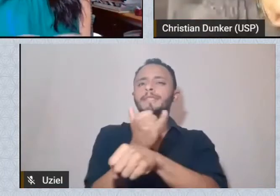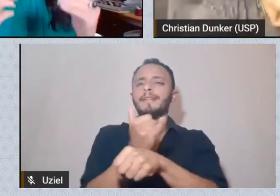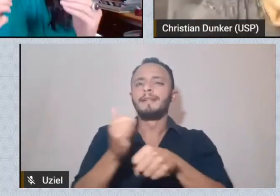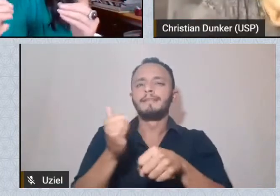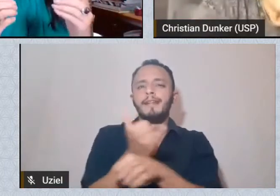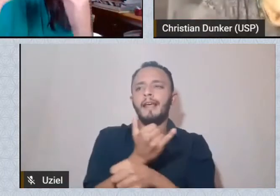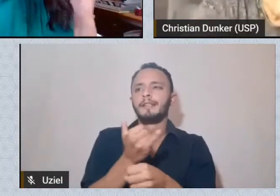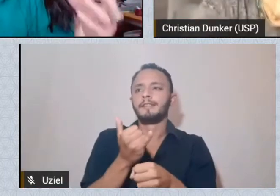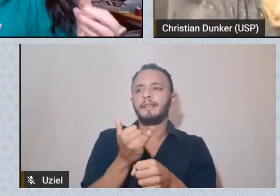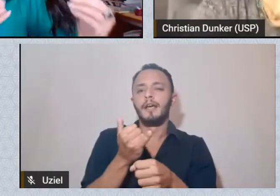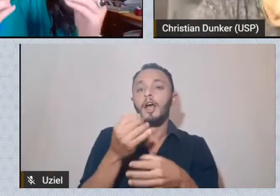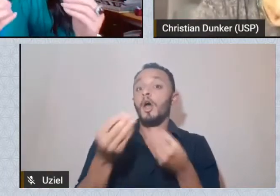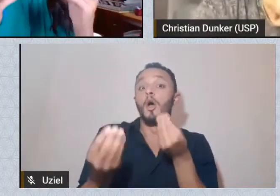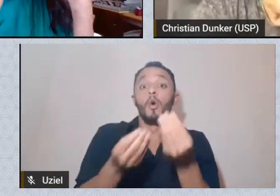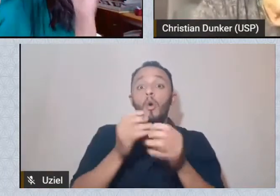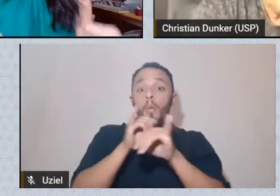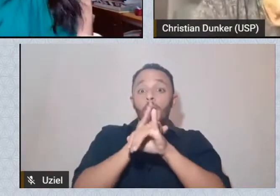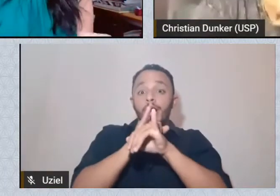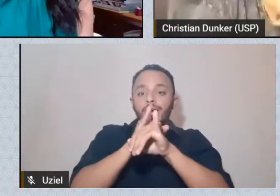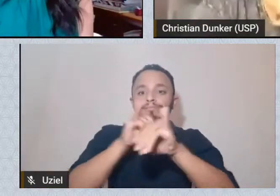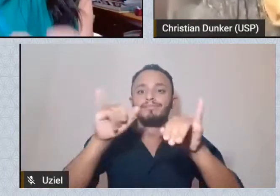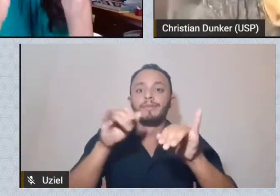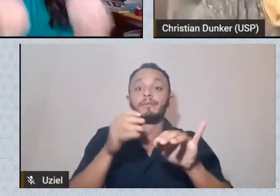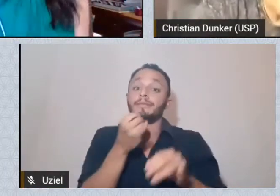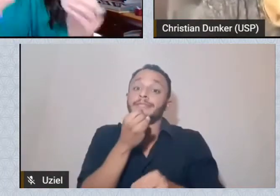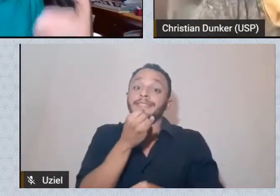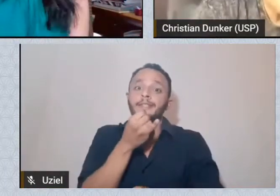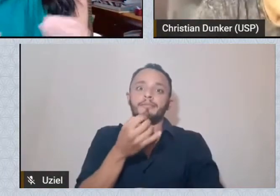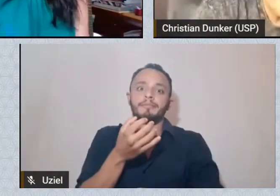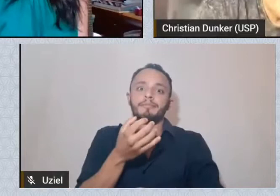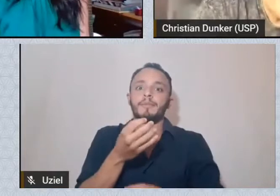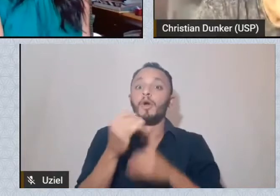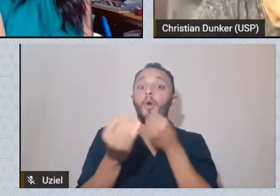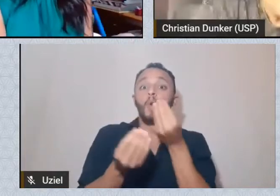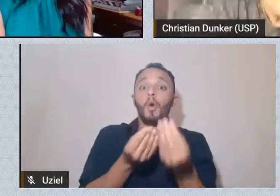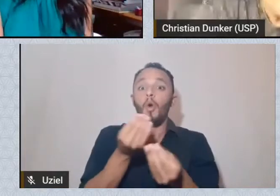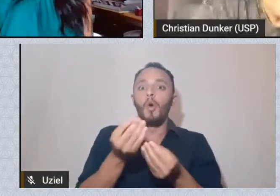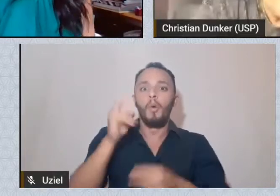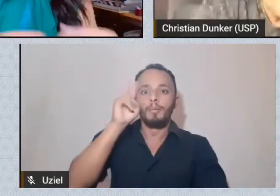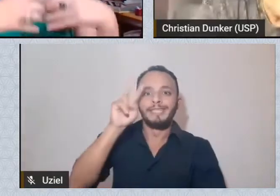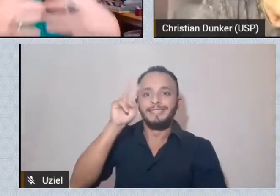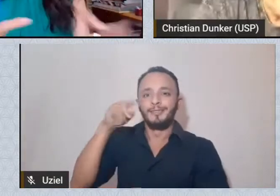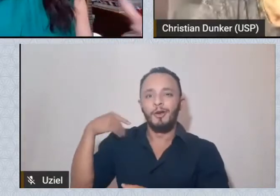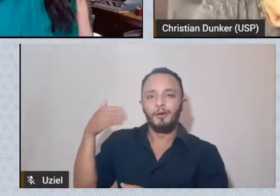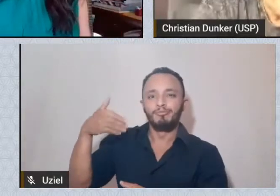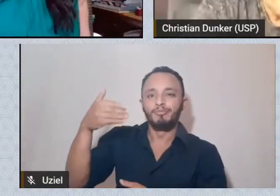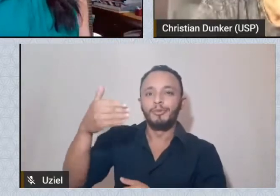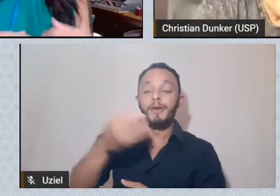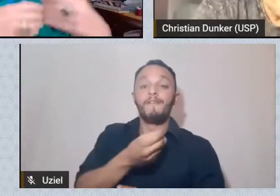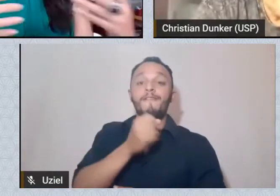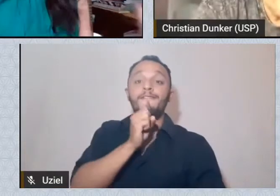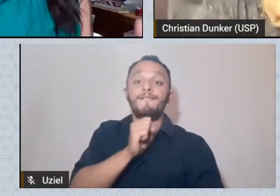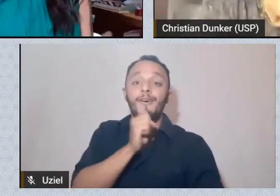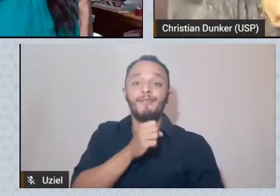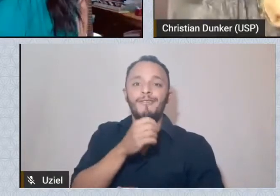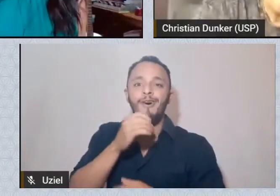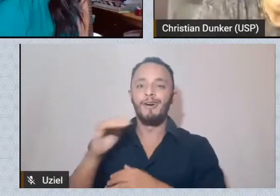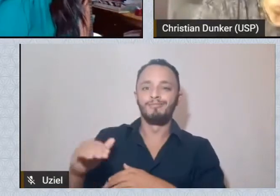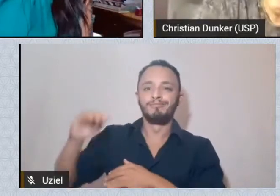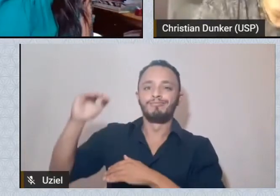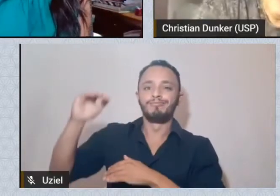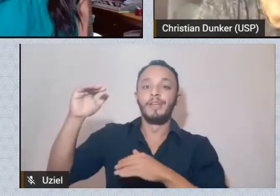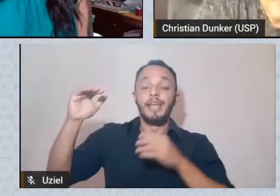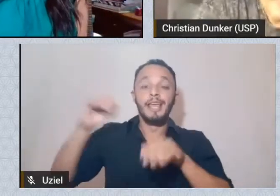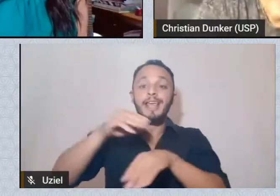que a gente vai contar para os nossos netos, né? Como é que a história vai contar para os nossos netos esse período, sobre essa experiência que a gente